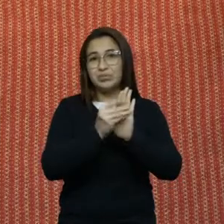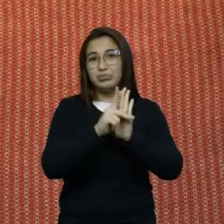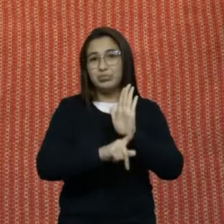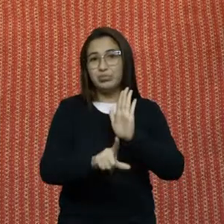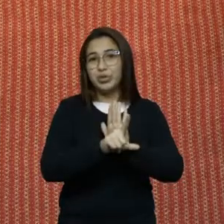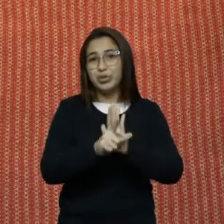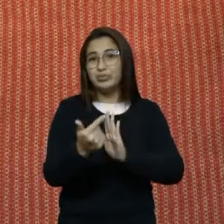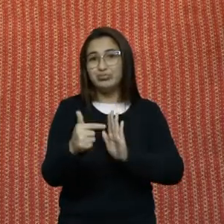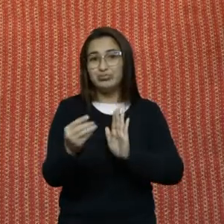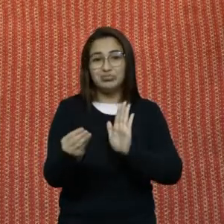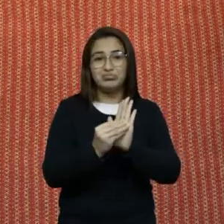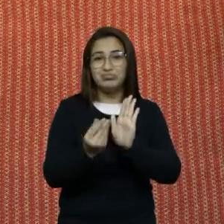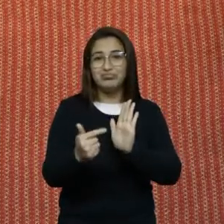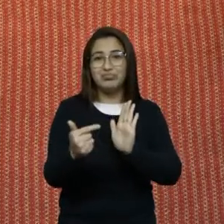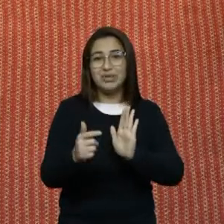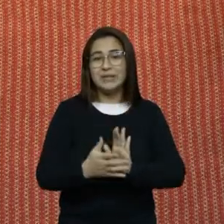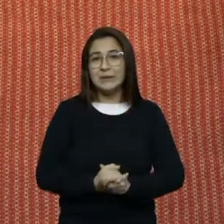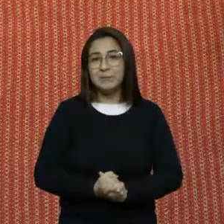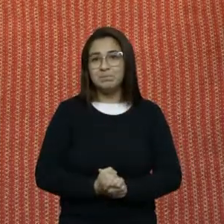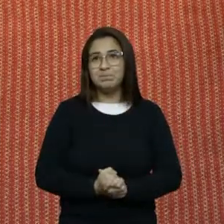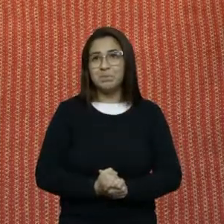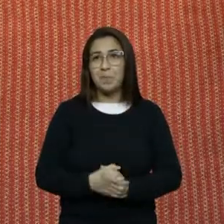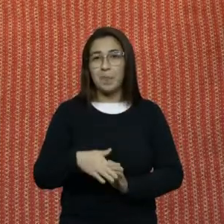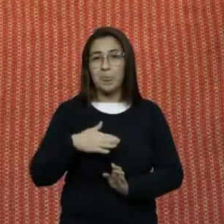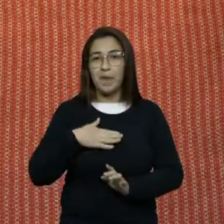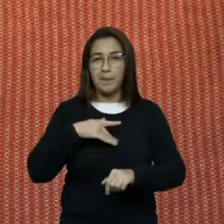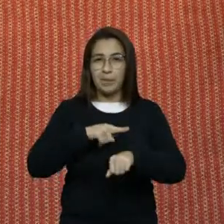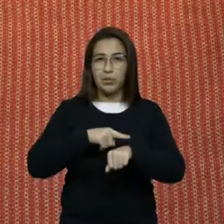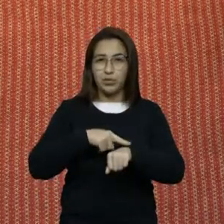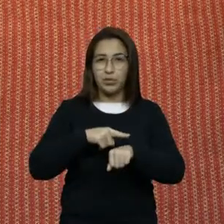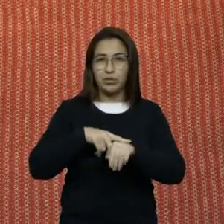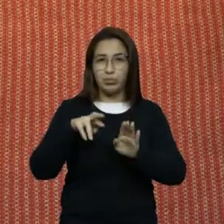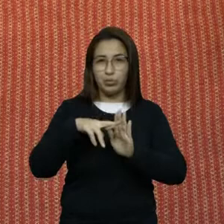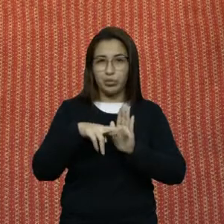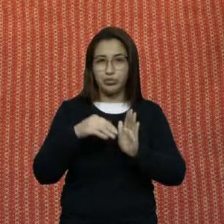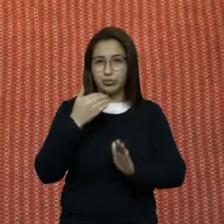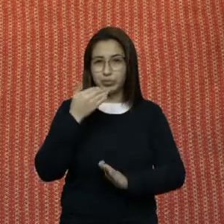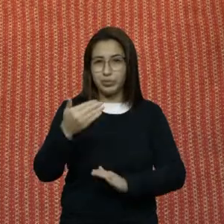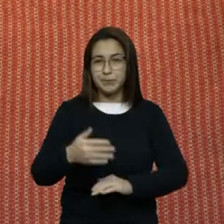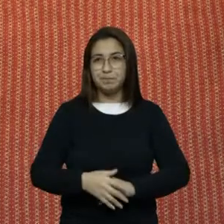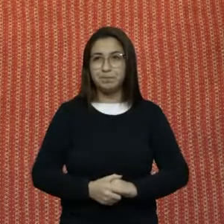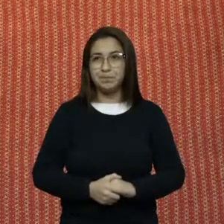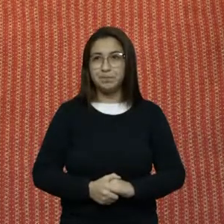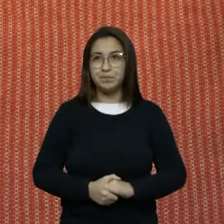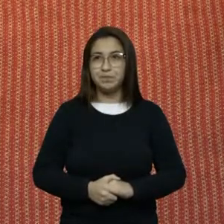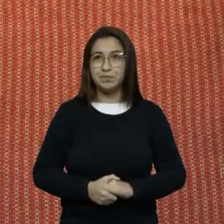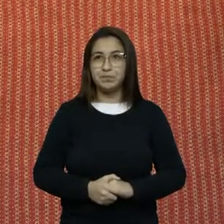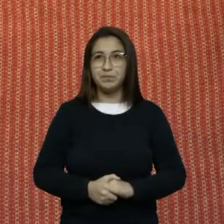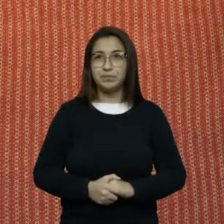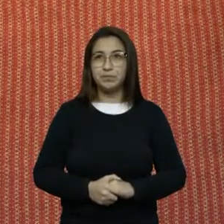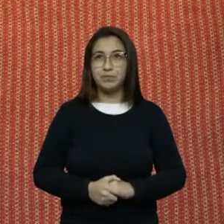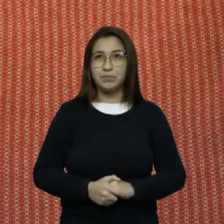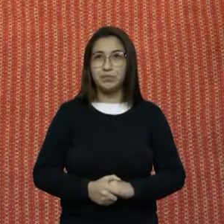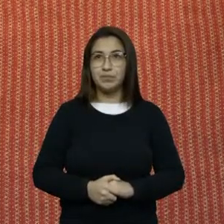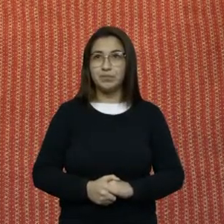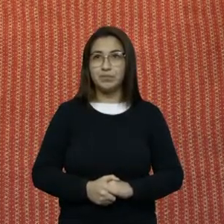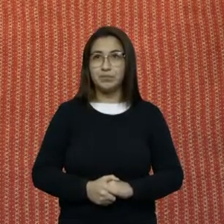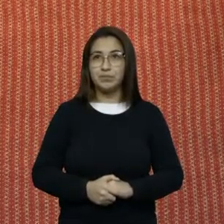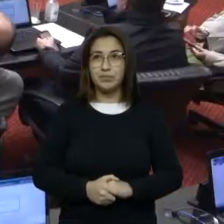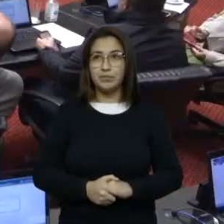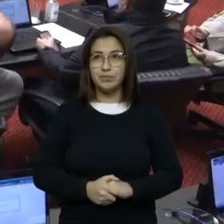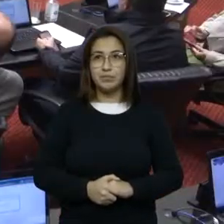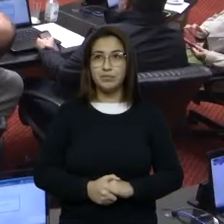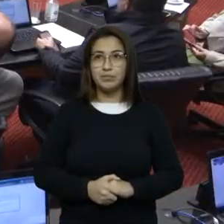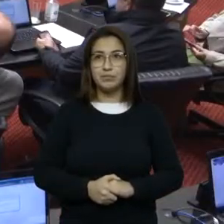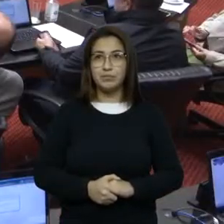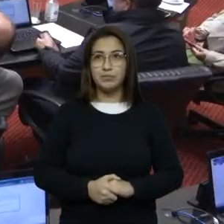original nós temos aqui eu peço meu tempo regimental o presidente o presente eu não Deputado vossa excelência